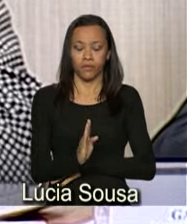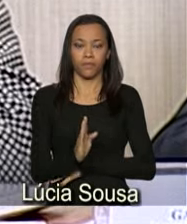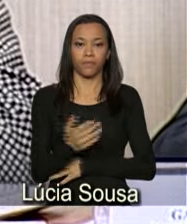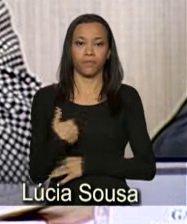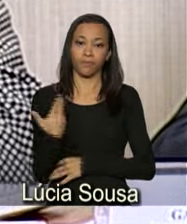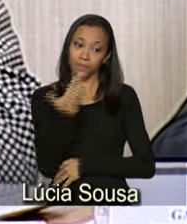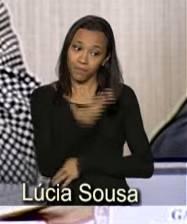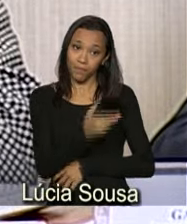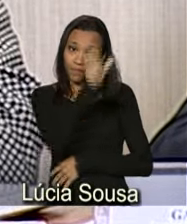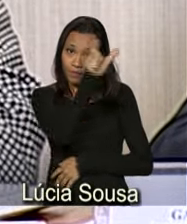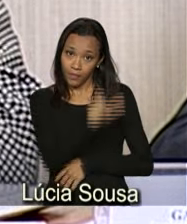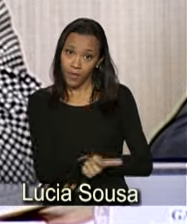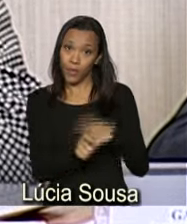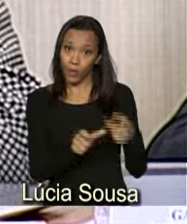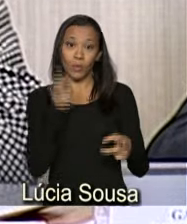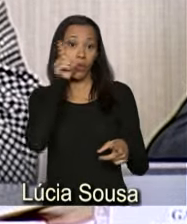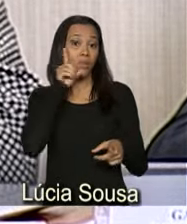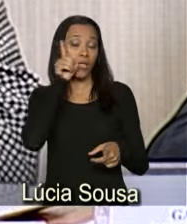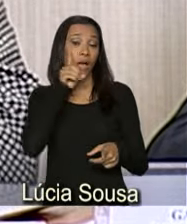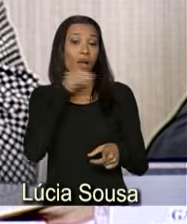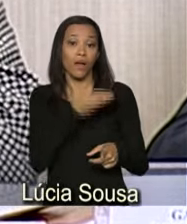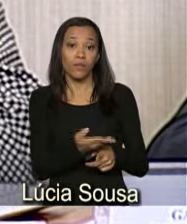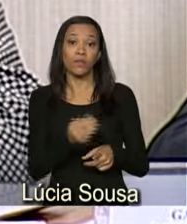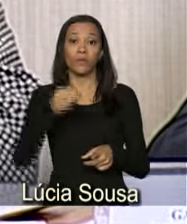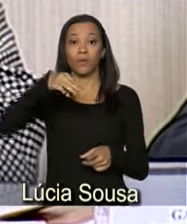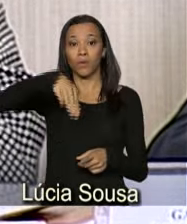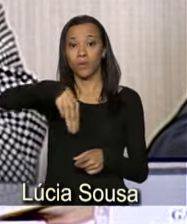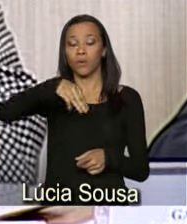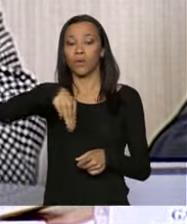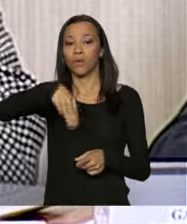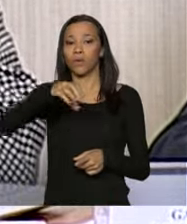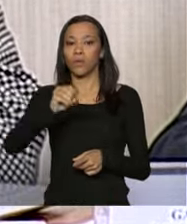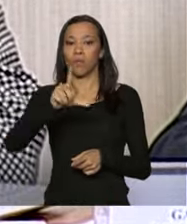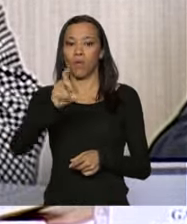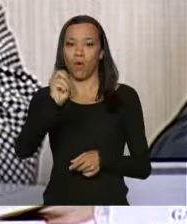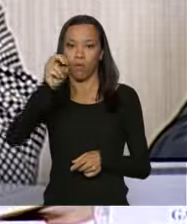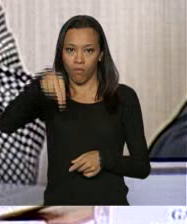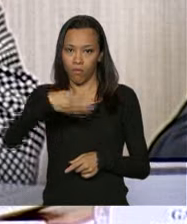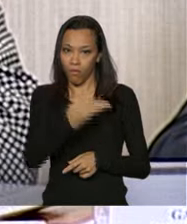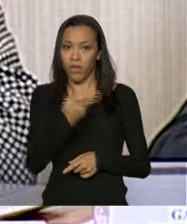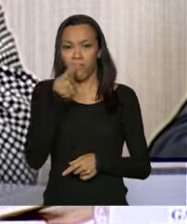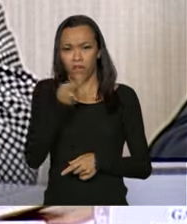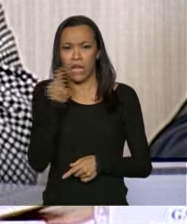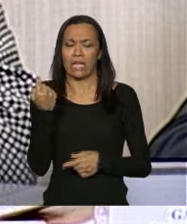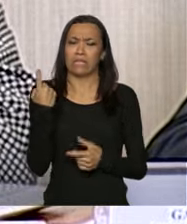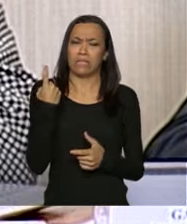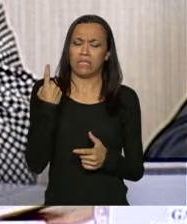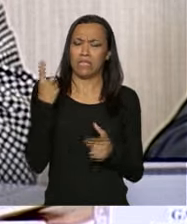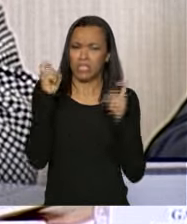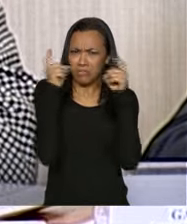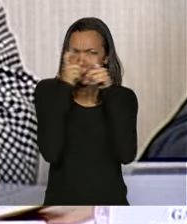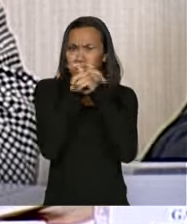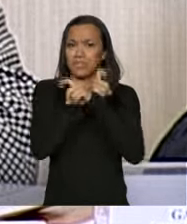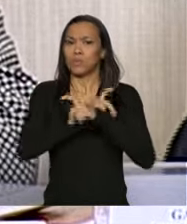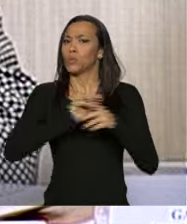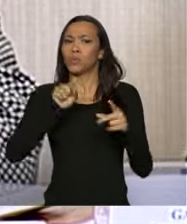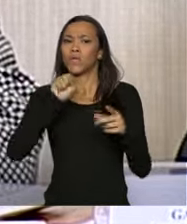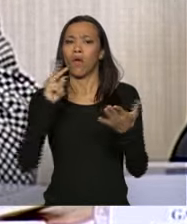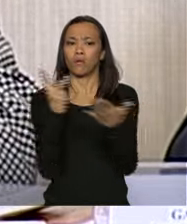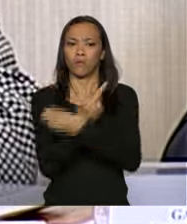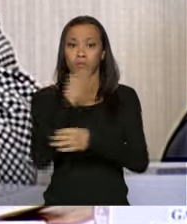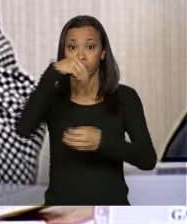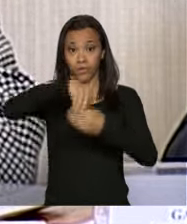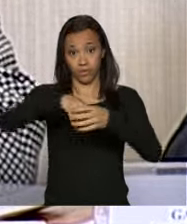Deputado Molon fez referência aqui ao conservadorismo e as dificuldades do Congresso, mas eh